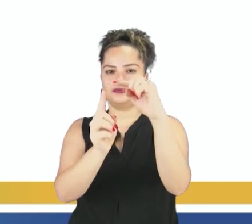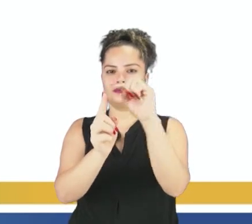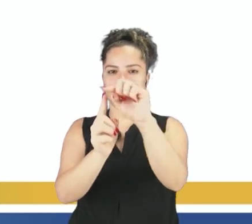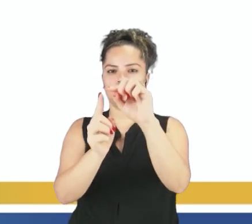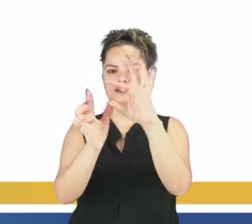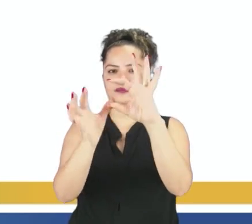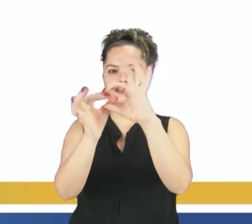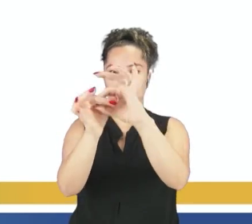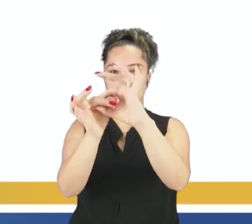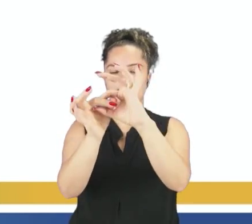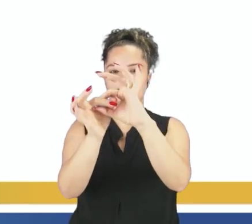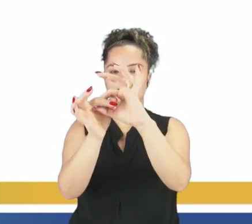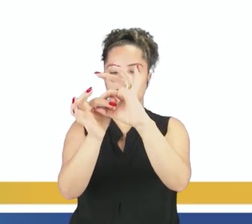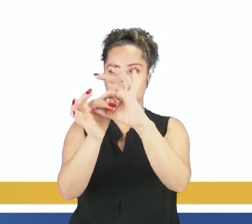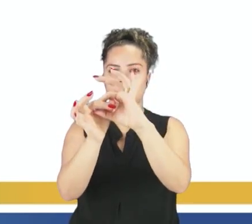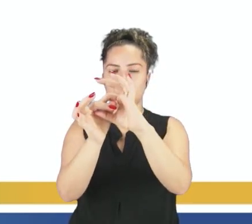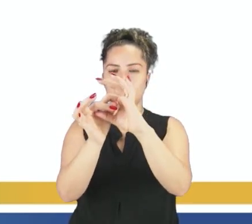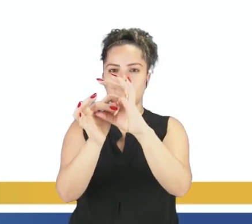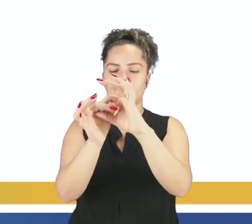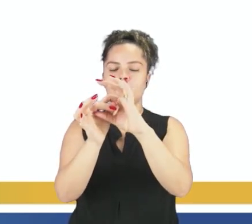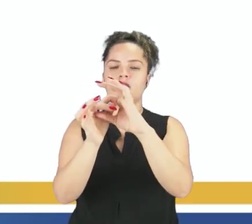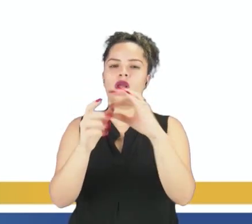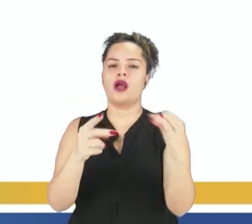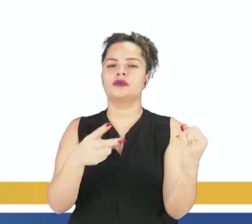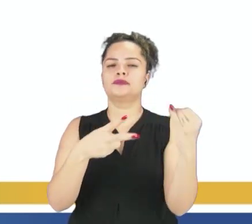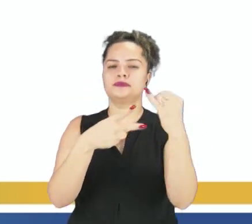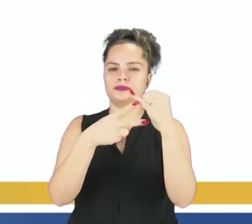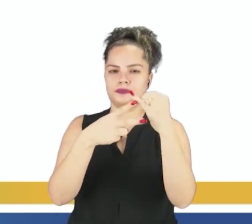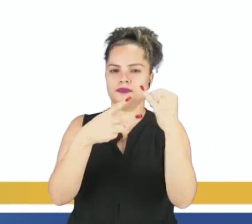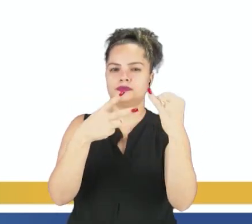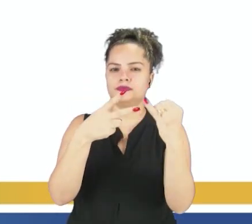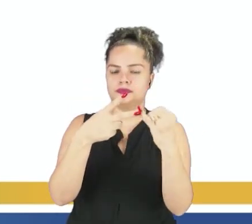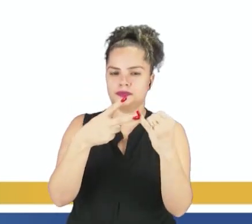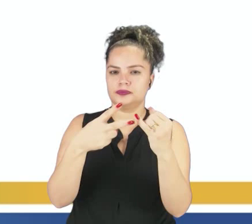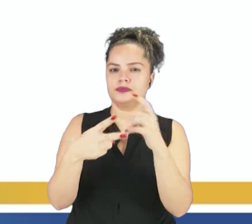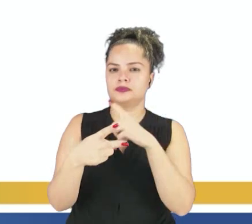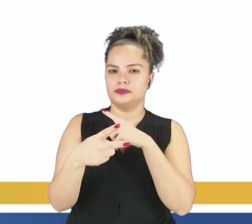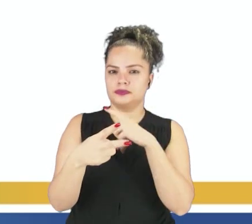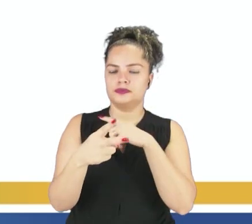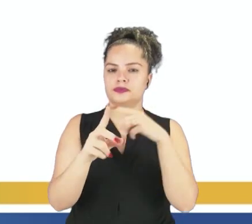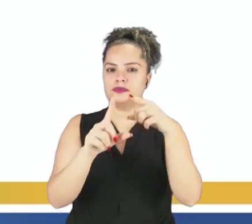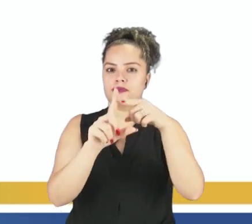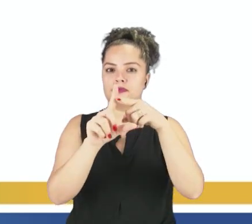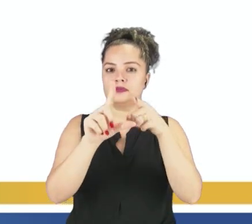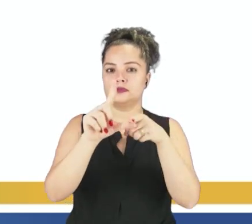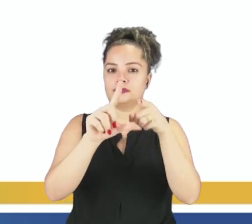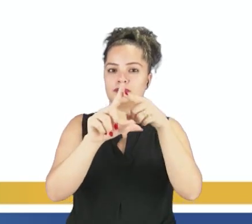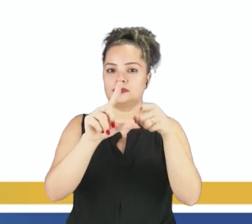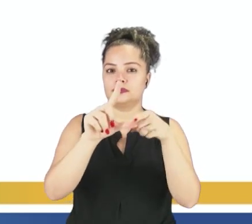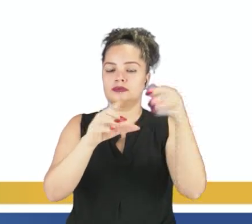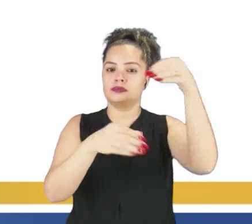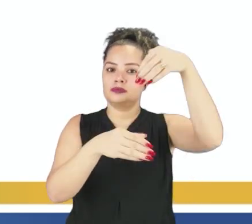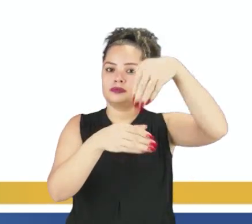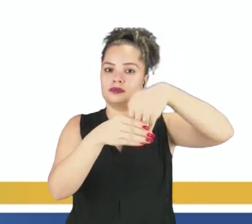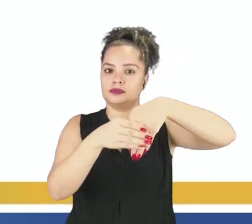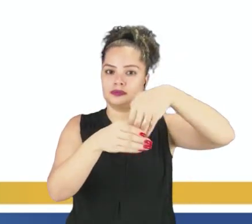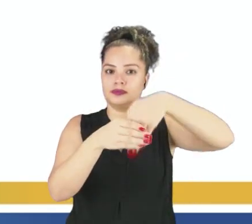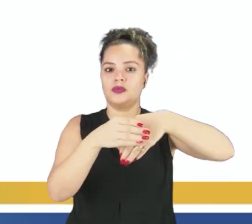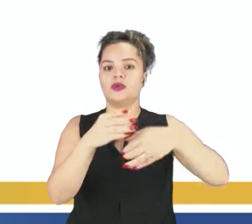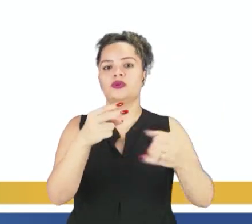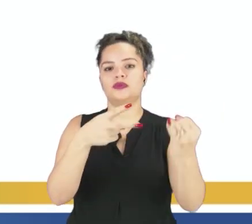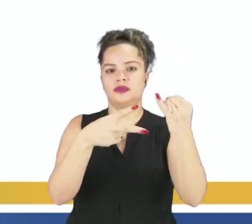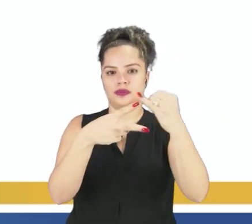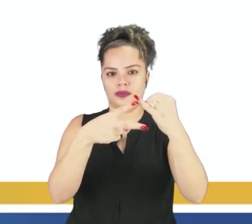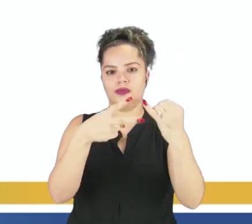vértice, certo? Todo polígono, pessoal, nós temos o quê? Os ângulos internos que estão dentro do